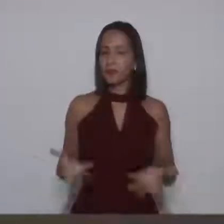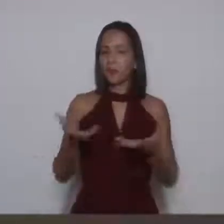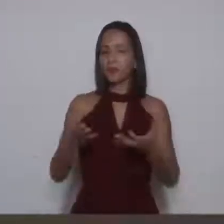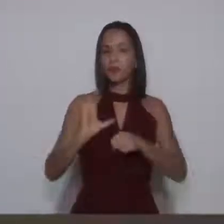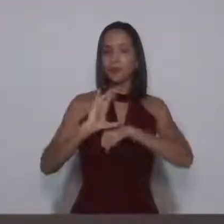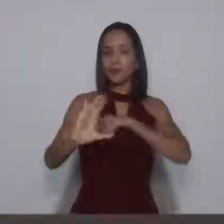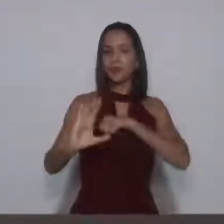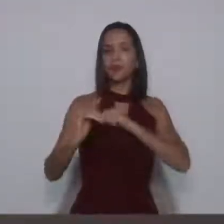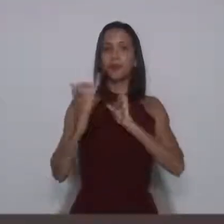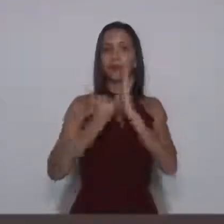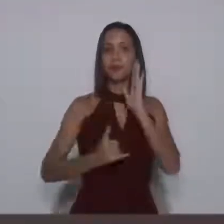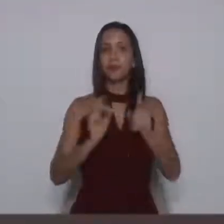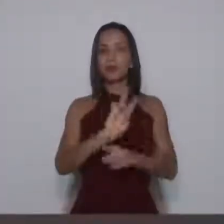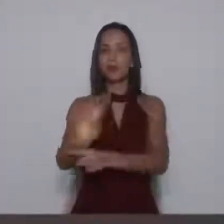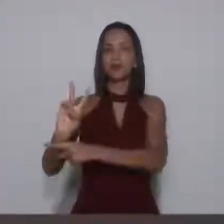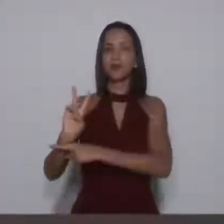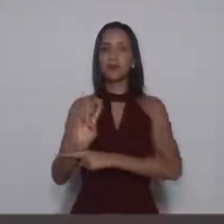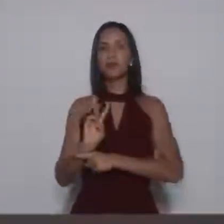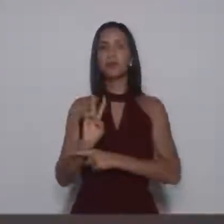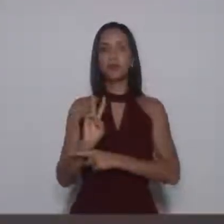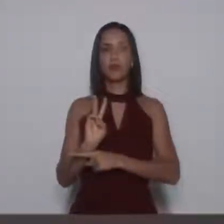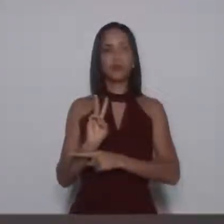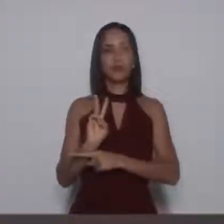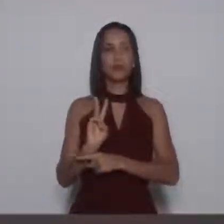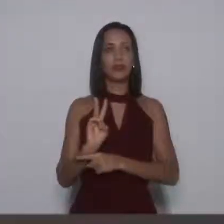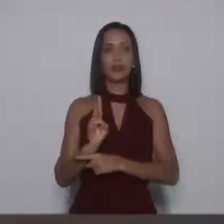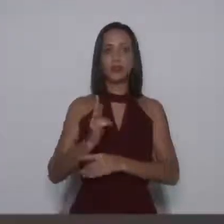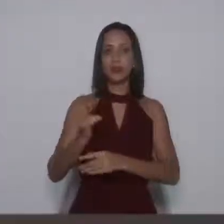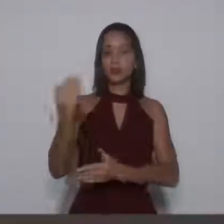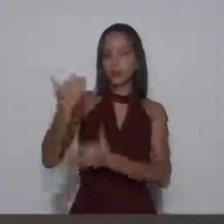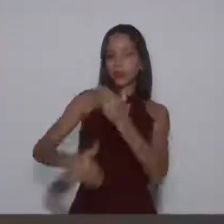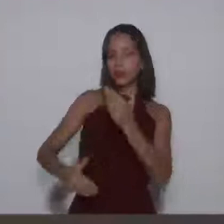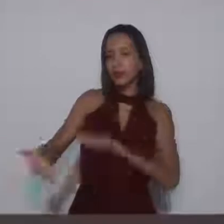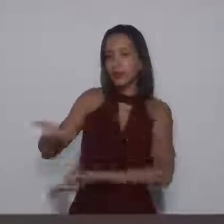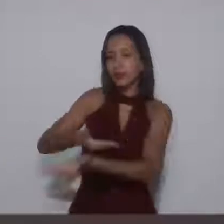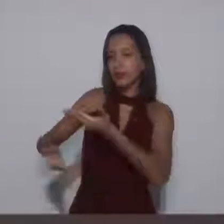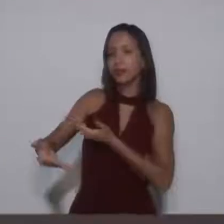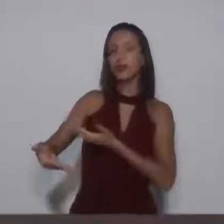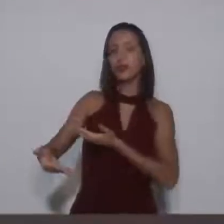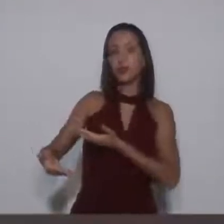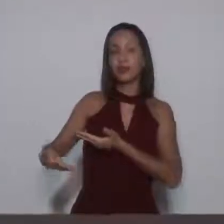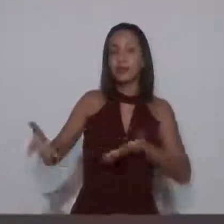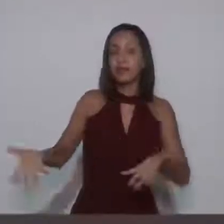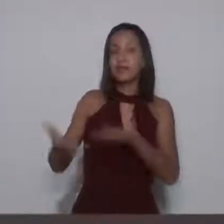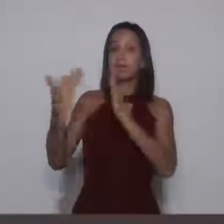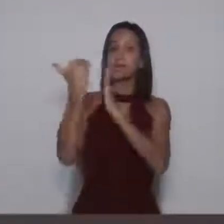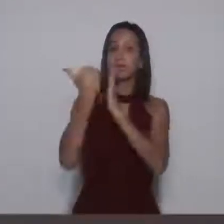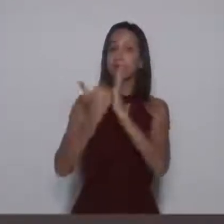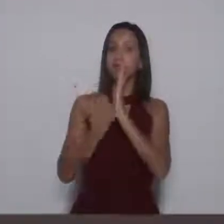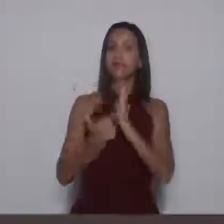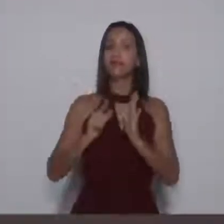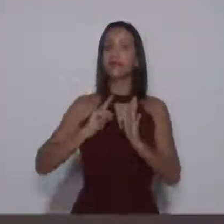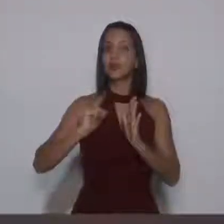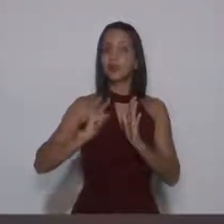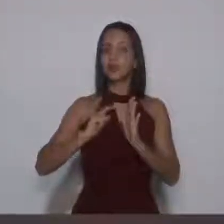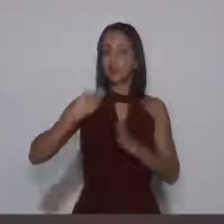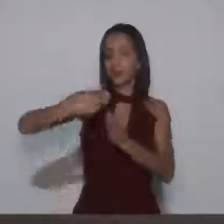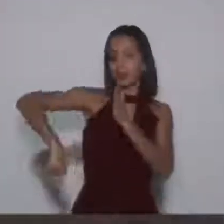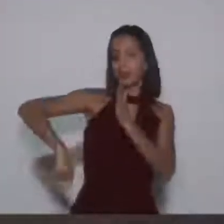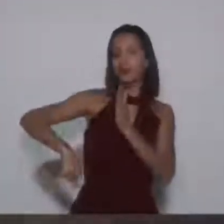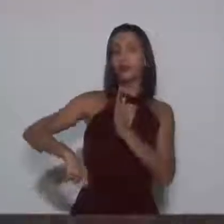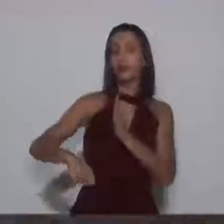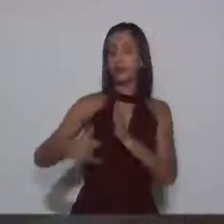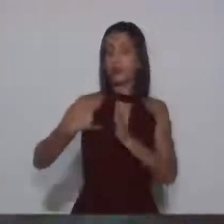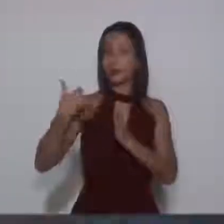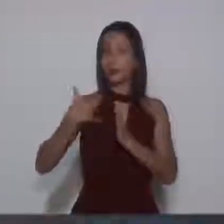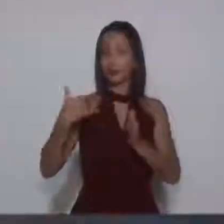fiscal, onde existe a proposta de incentivar a contratação de pessoas nessa faixa etária e